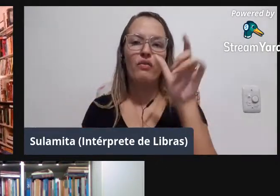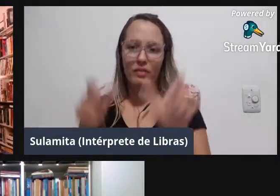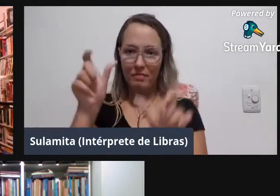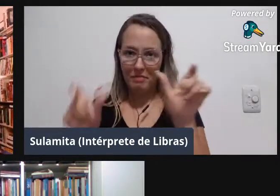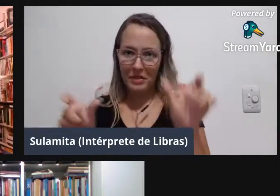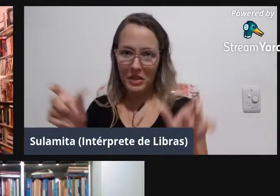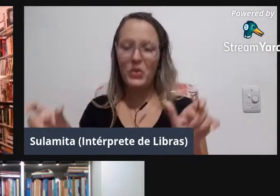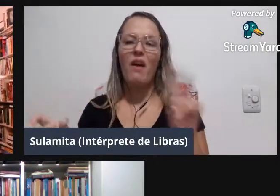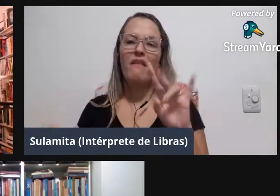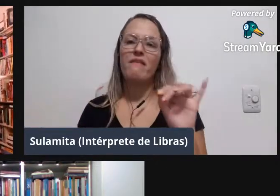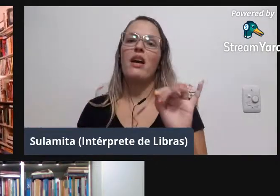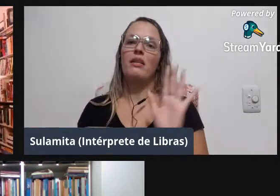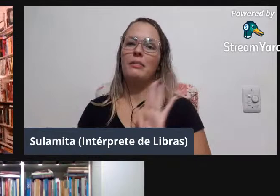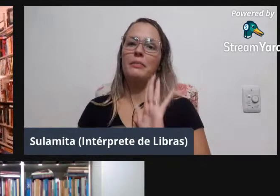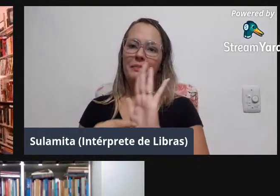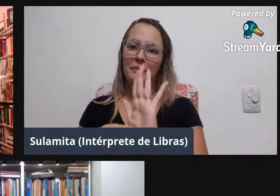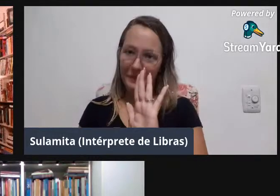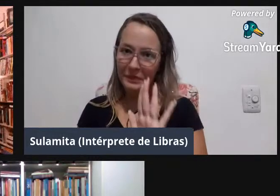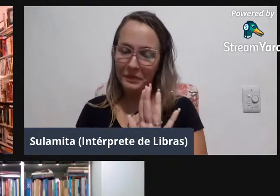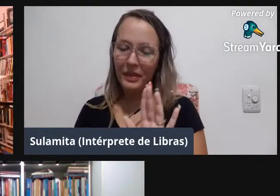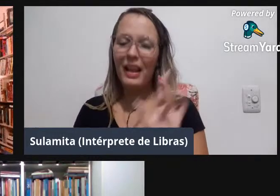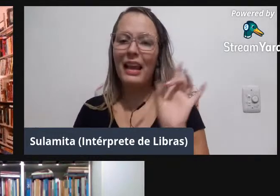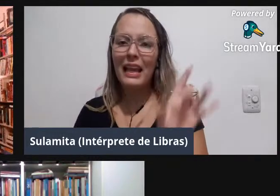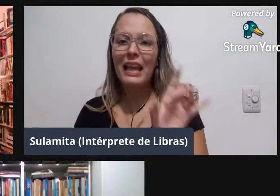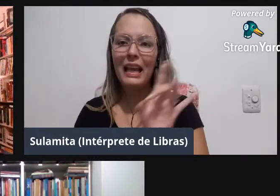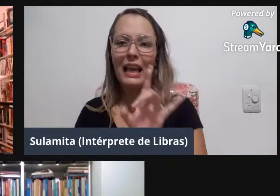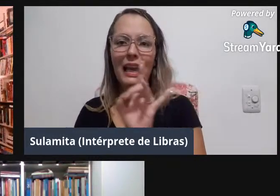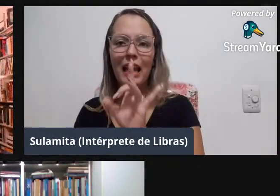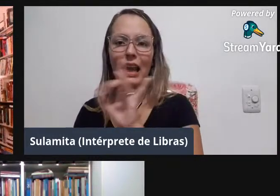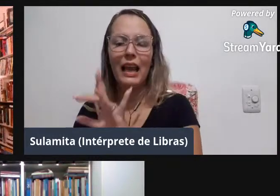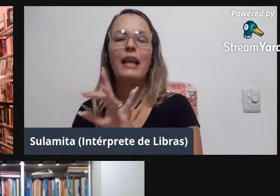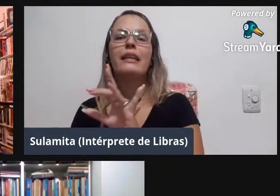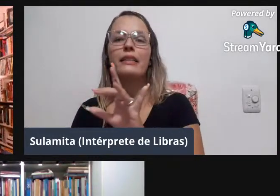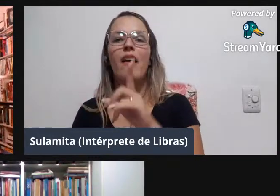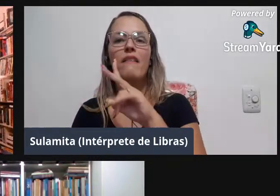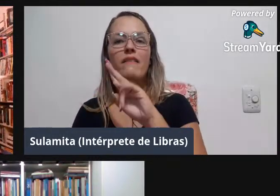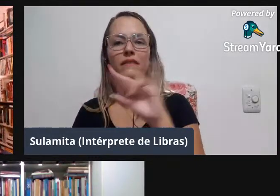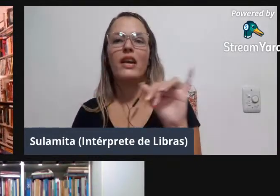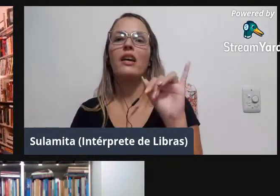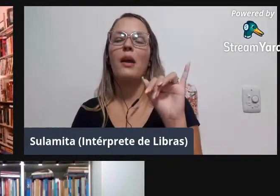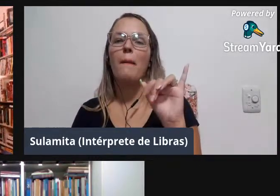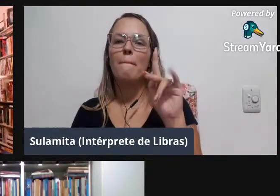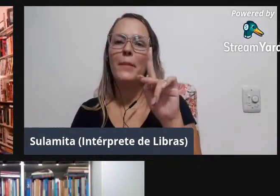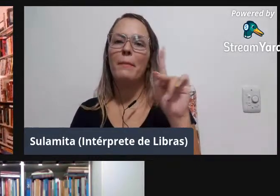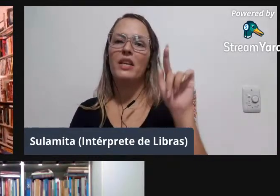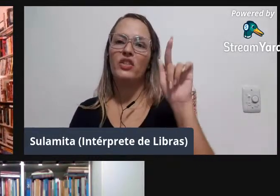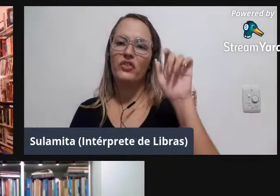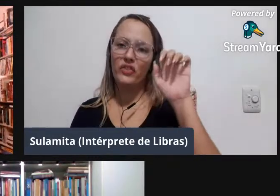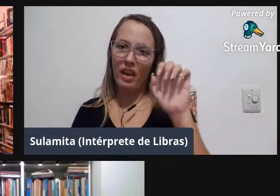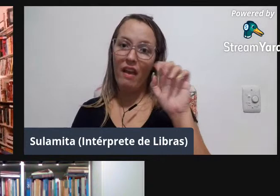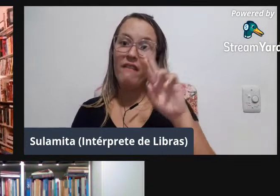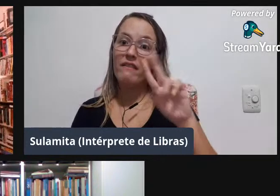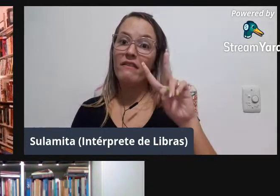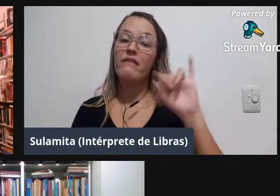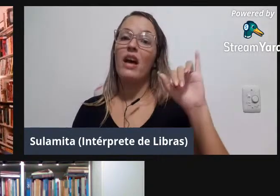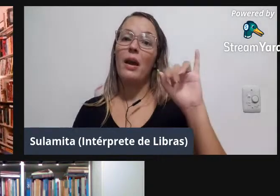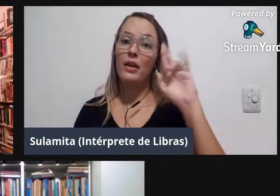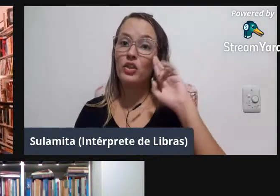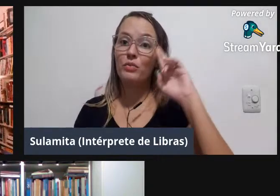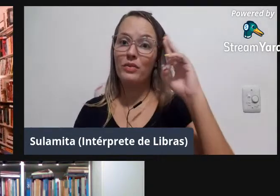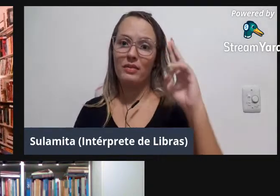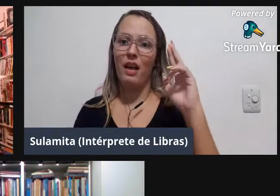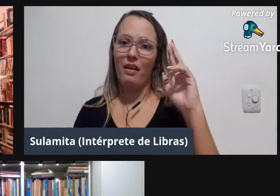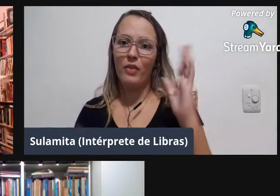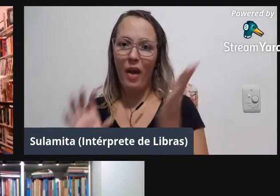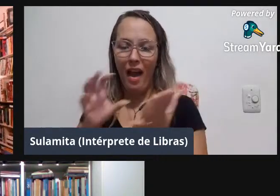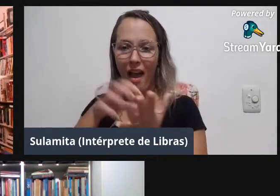gente colocou, né? Cada período, uma área da SEIS, do nosso PPGE, que vai ficar responsável sobre o seminário em relação ao seminário Anísio